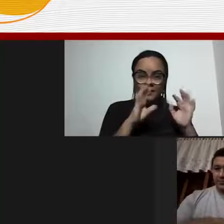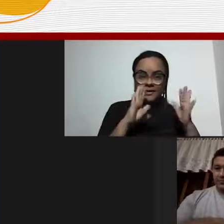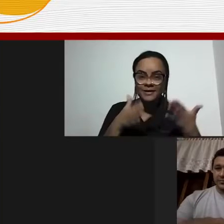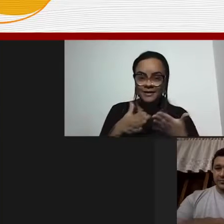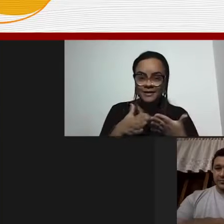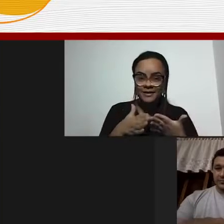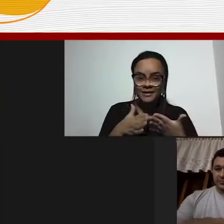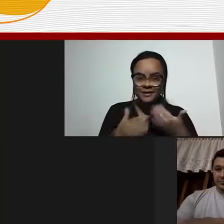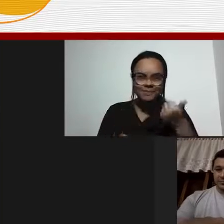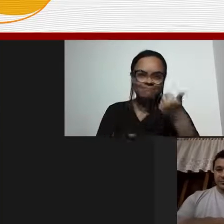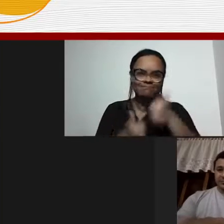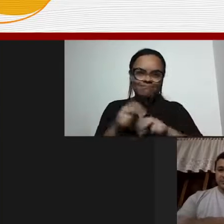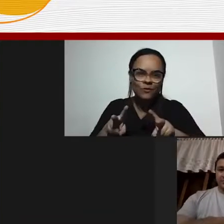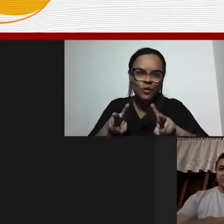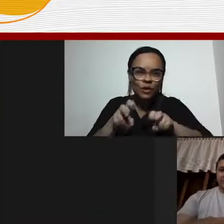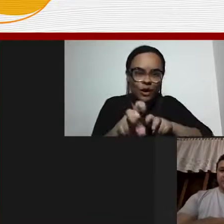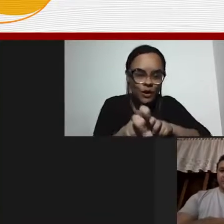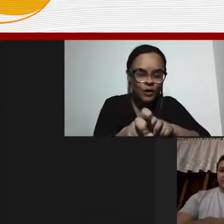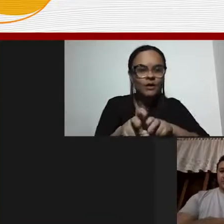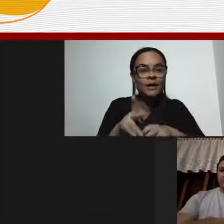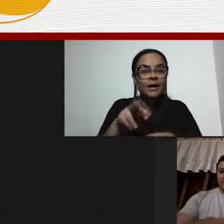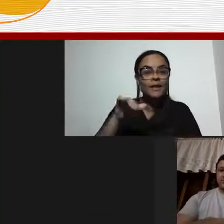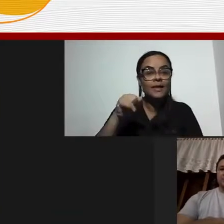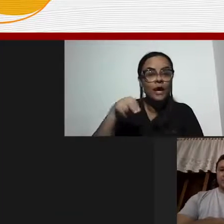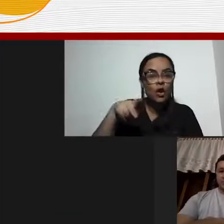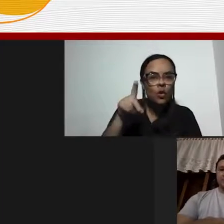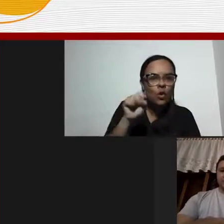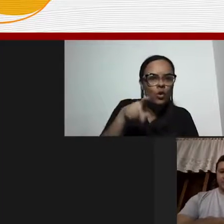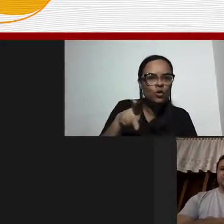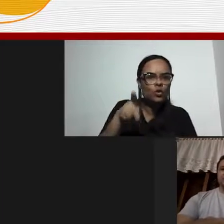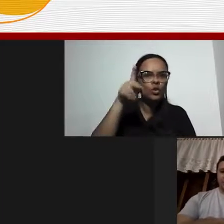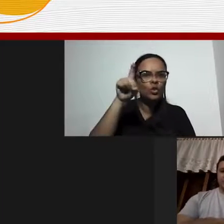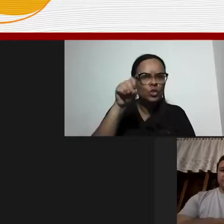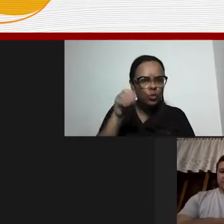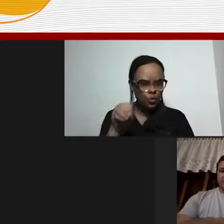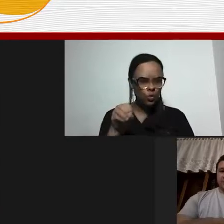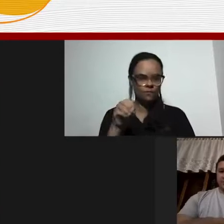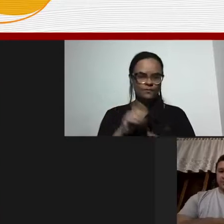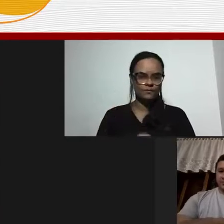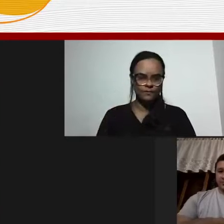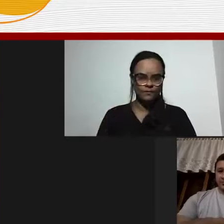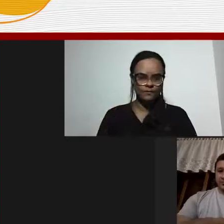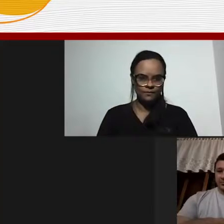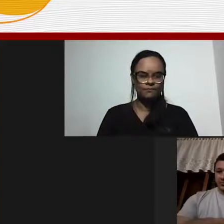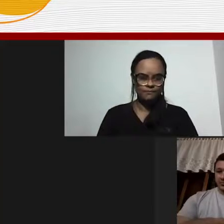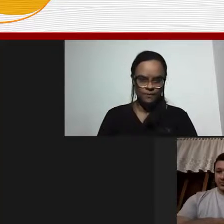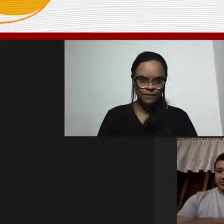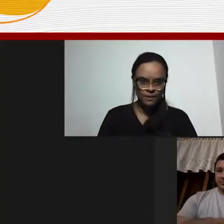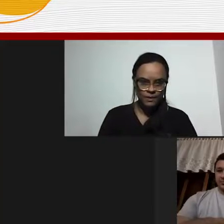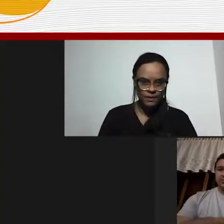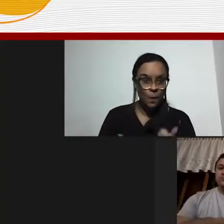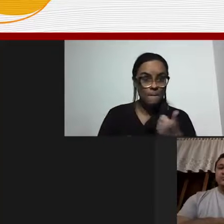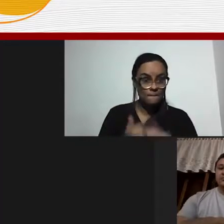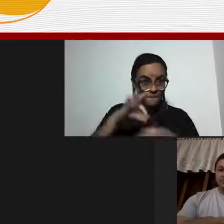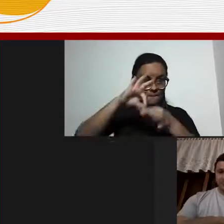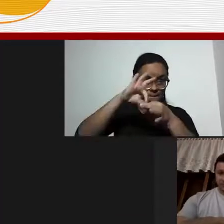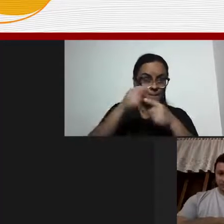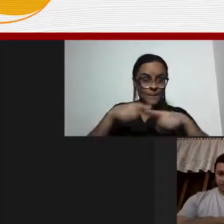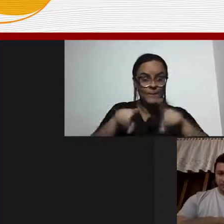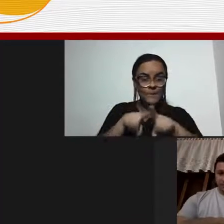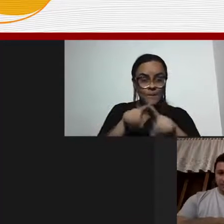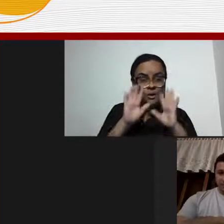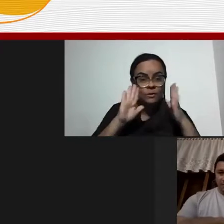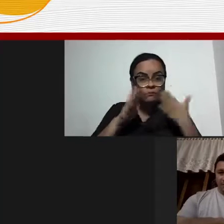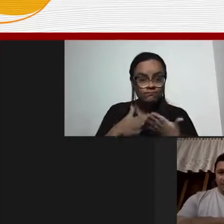mais no atletismo, eu estou no taekwondo. E o taekwondo entrou no ciclo olímpico e paralímpico. E hoje